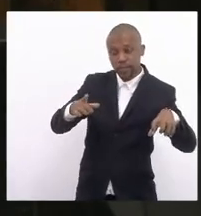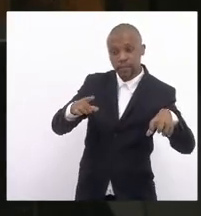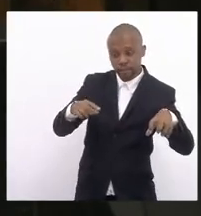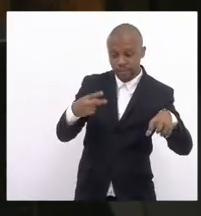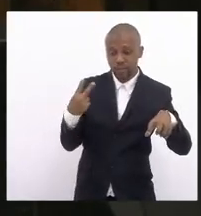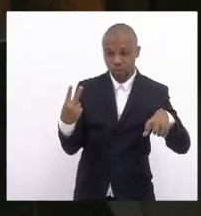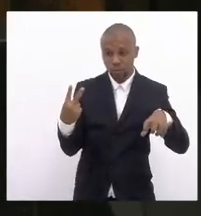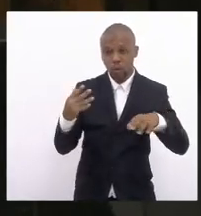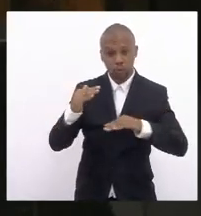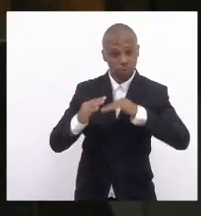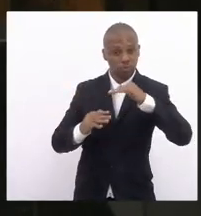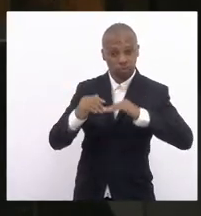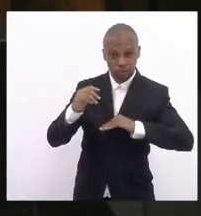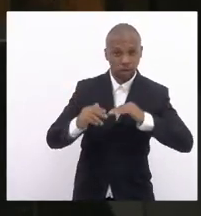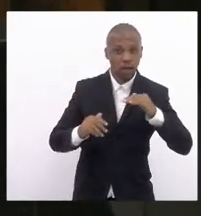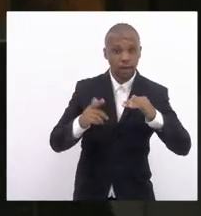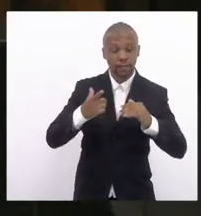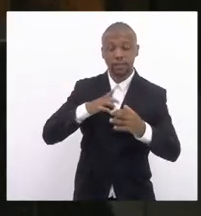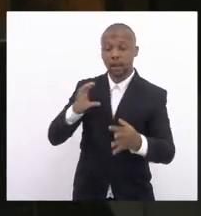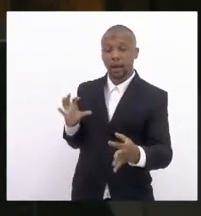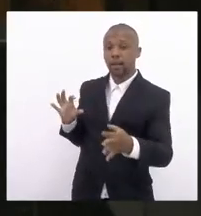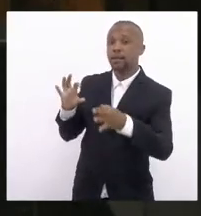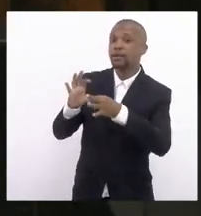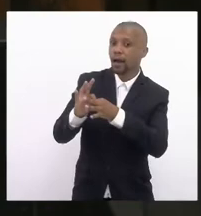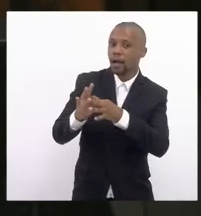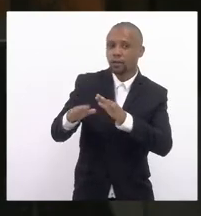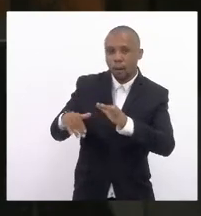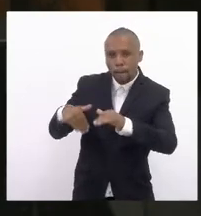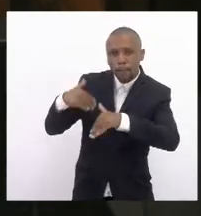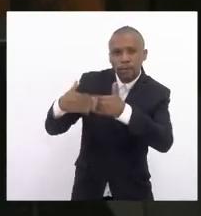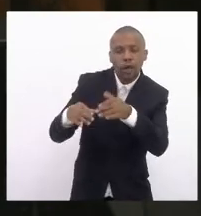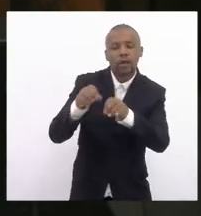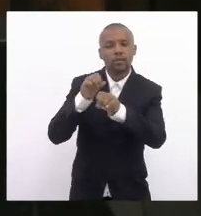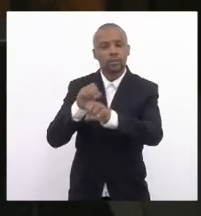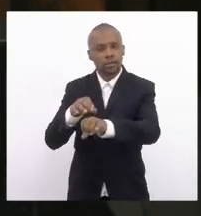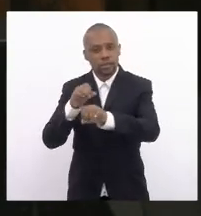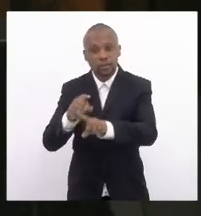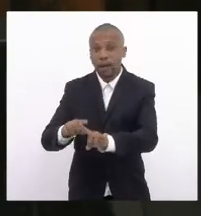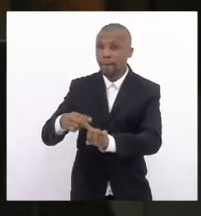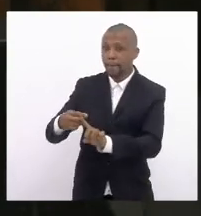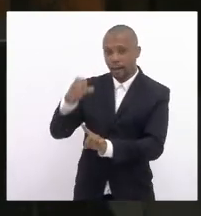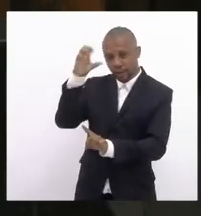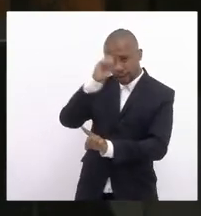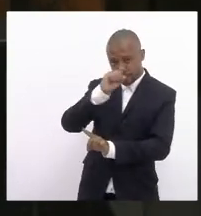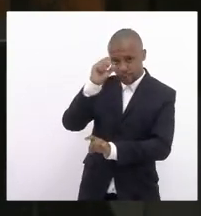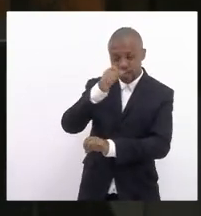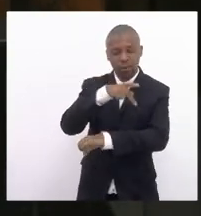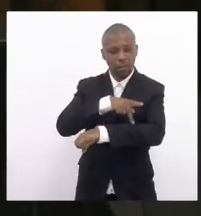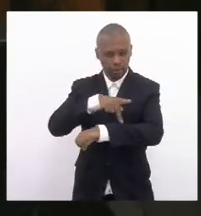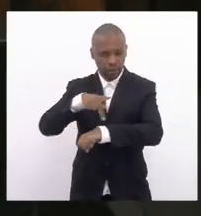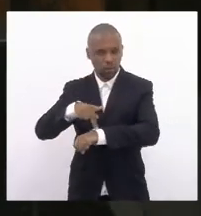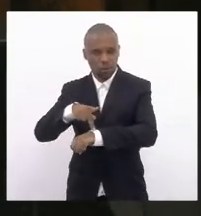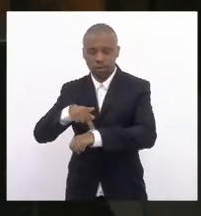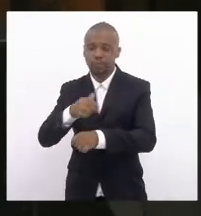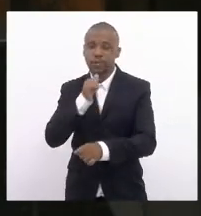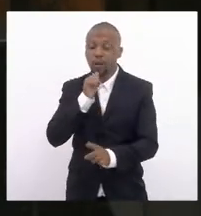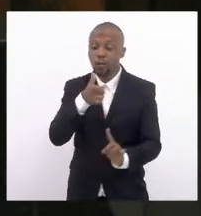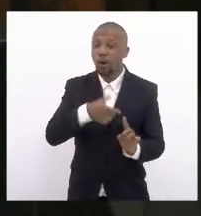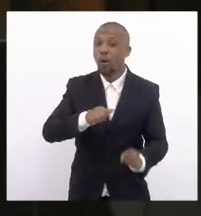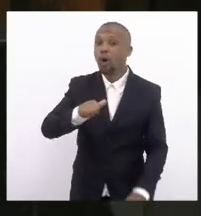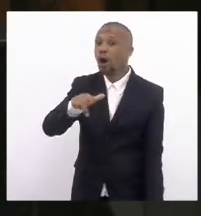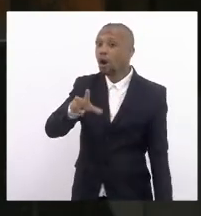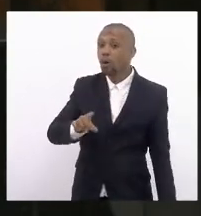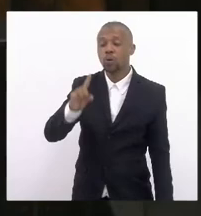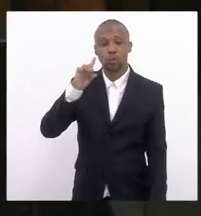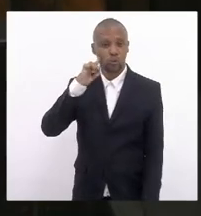sim, muito diretamente ligados ao processo de ensinar e de aprender. Por um lado, no caso do aluno surdo,